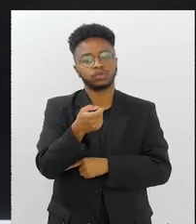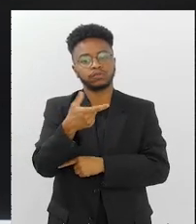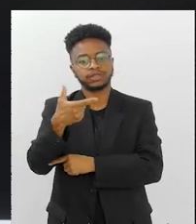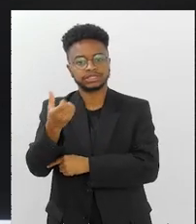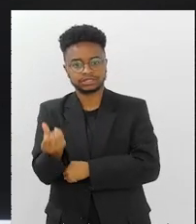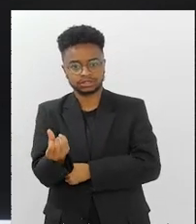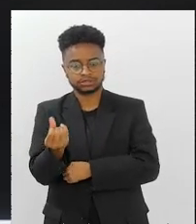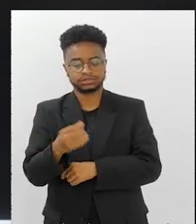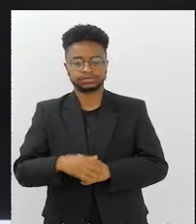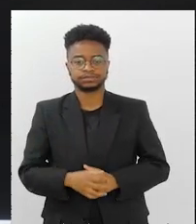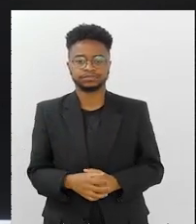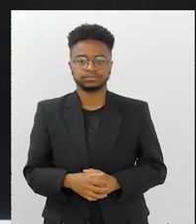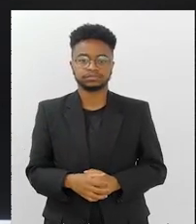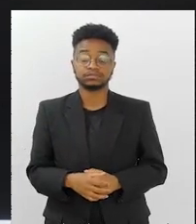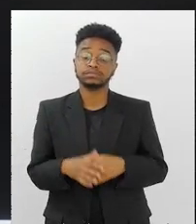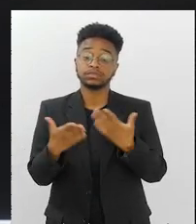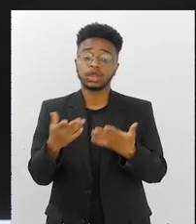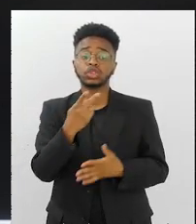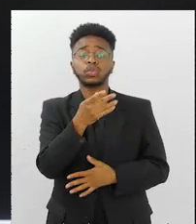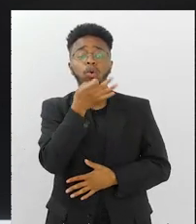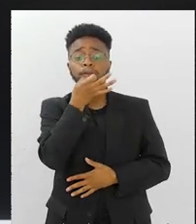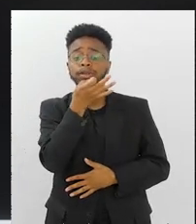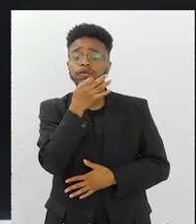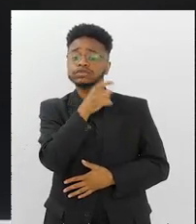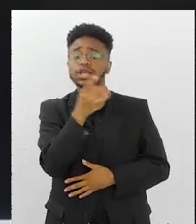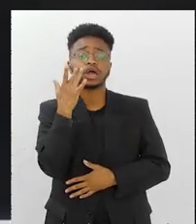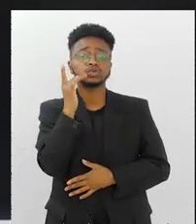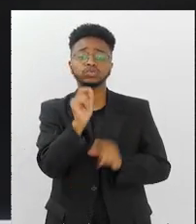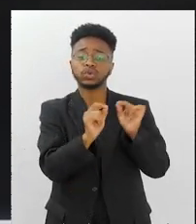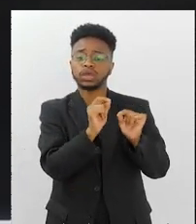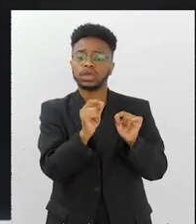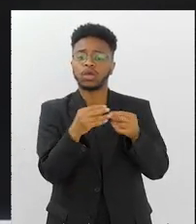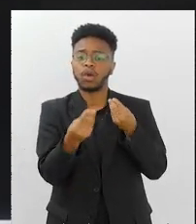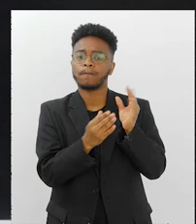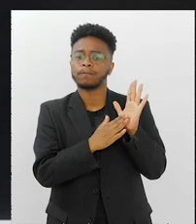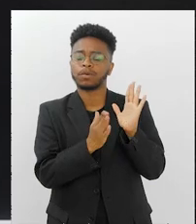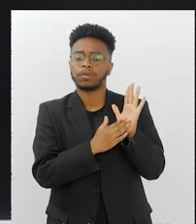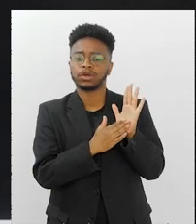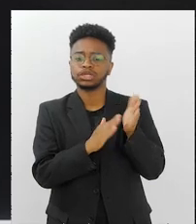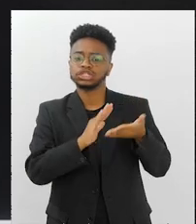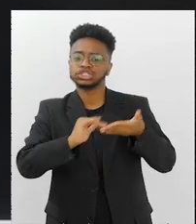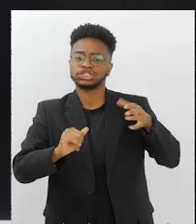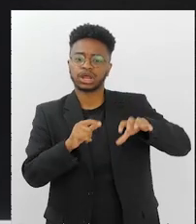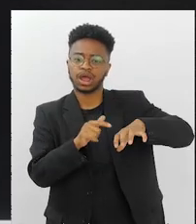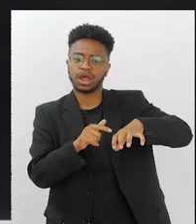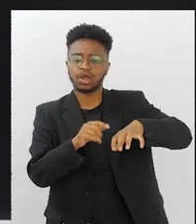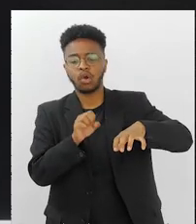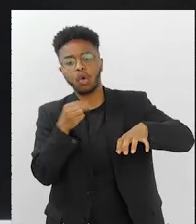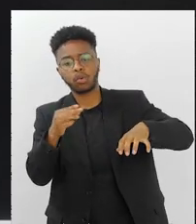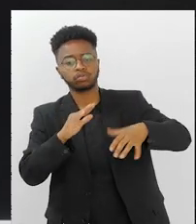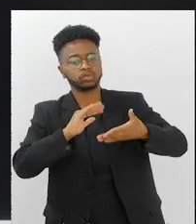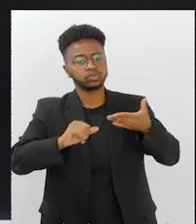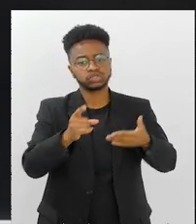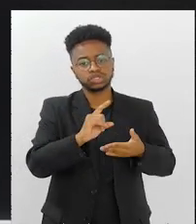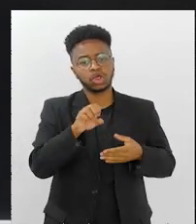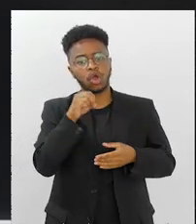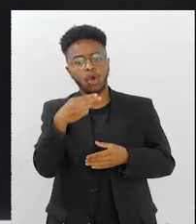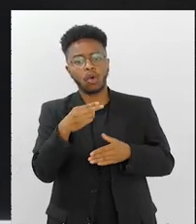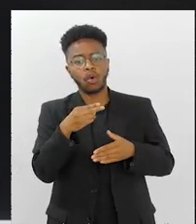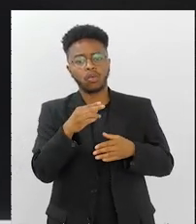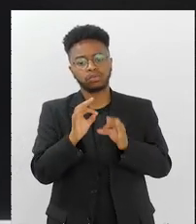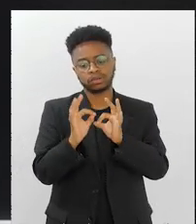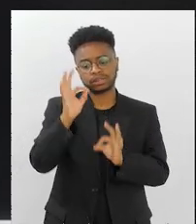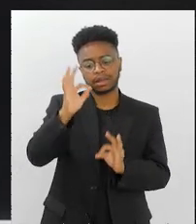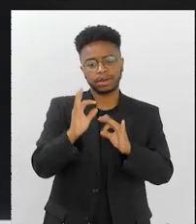26 e na tua opinião particular que que você acha dessa dessa proposta de retirada ou não ou limitação do